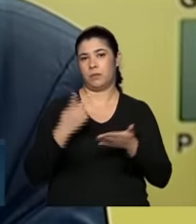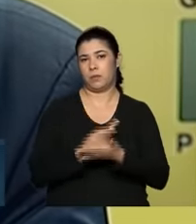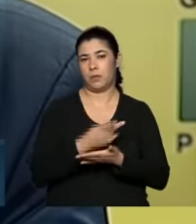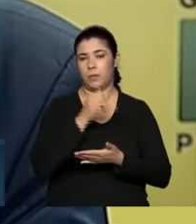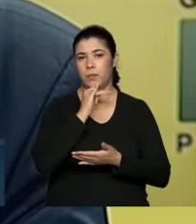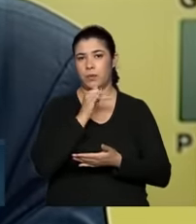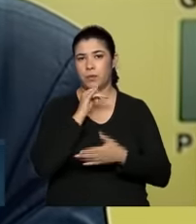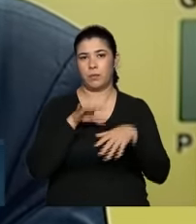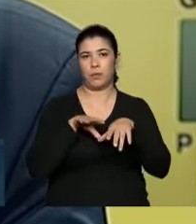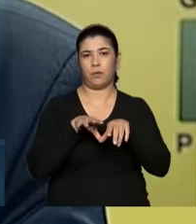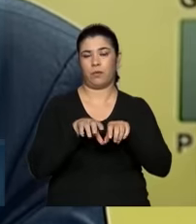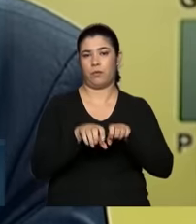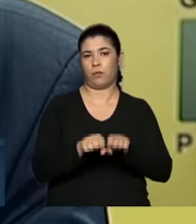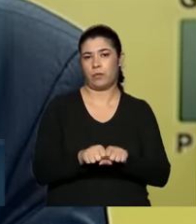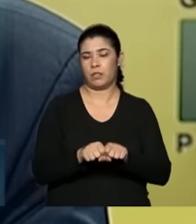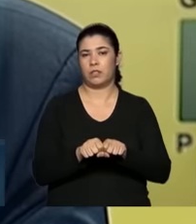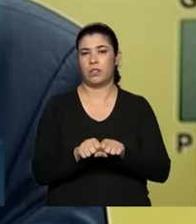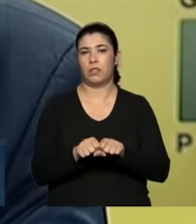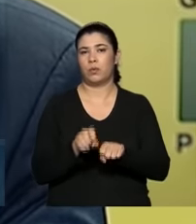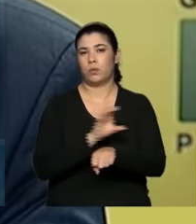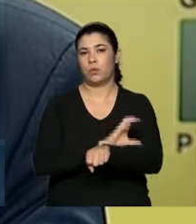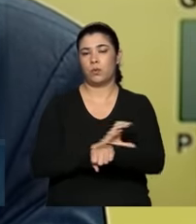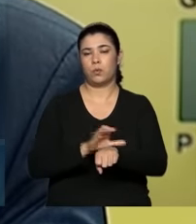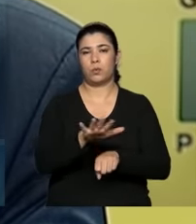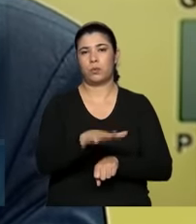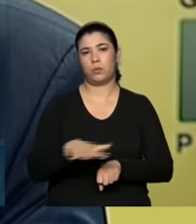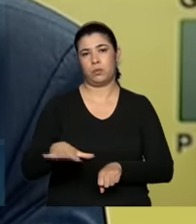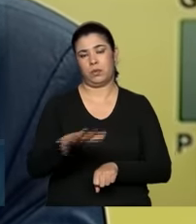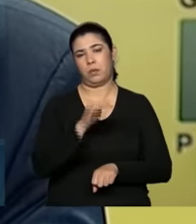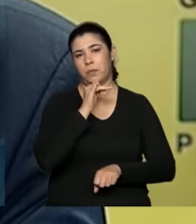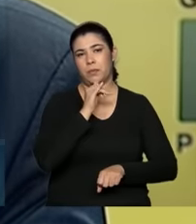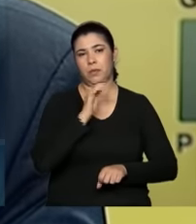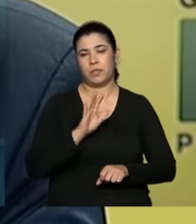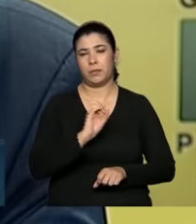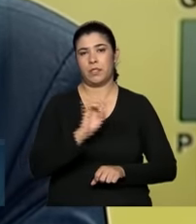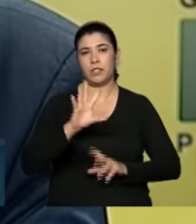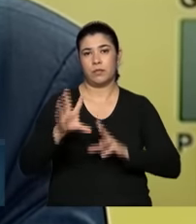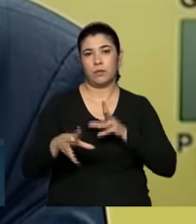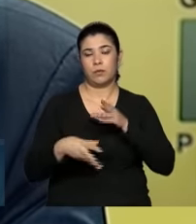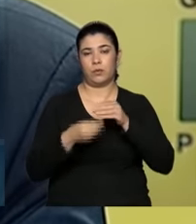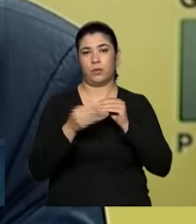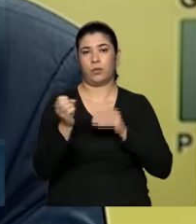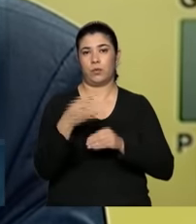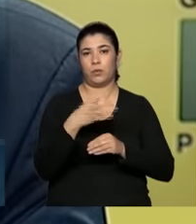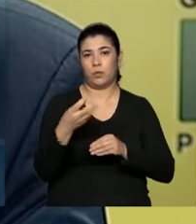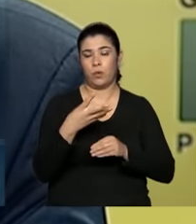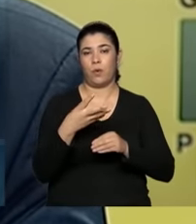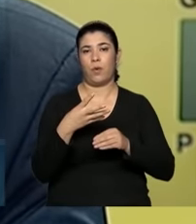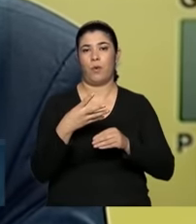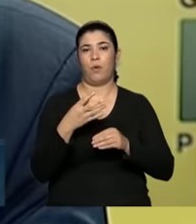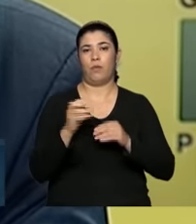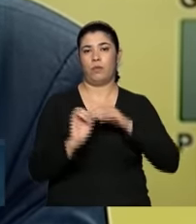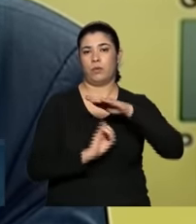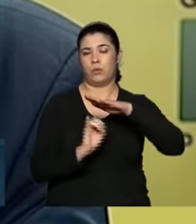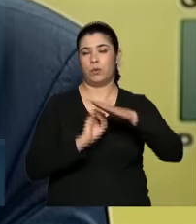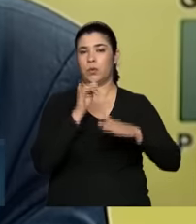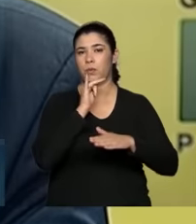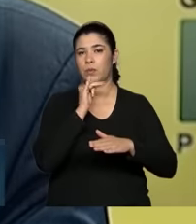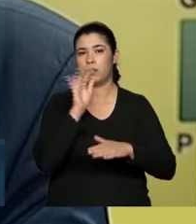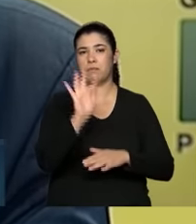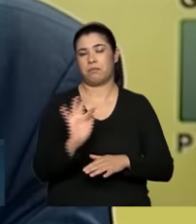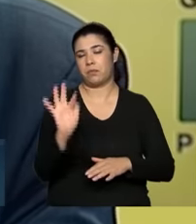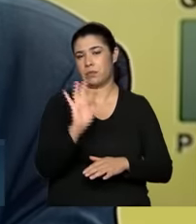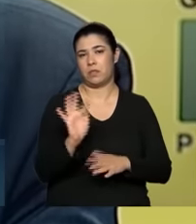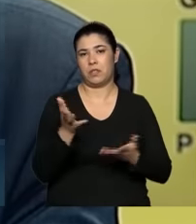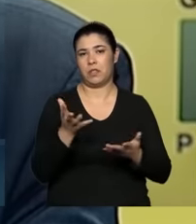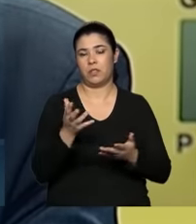na formação de uma determinada área, mesmo que seja pelo acréscimo de novas instituições de ensino superior, e não